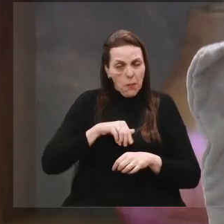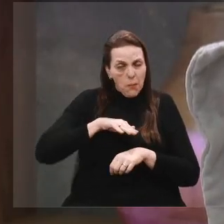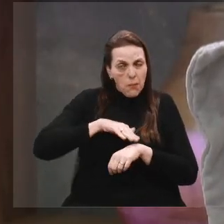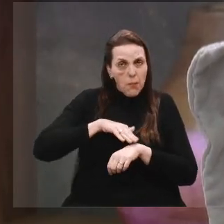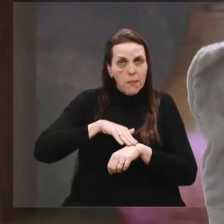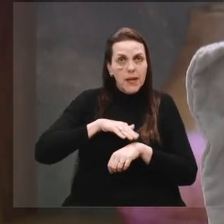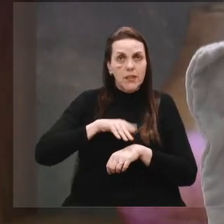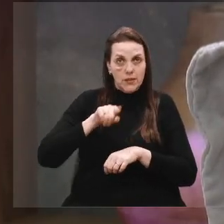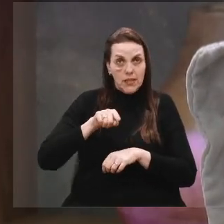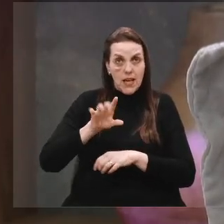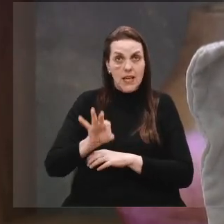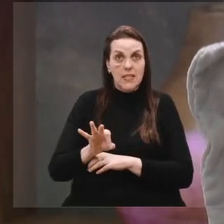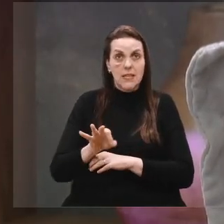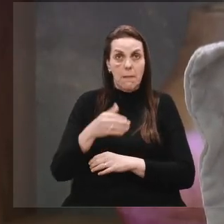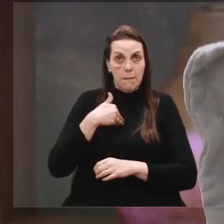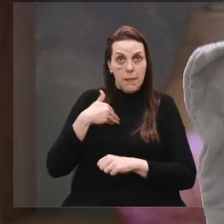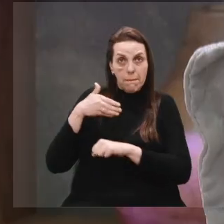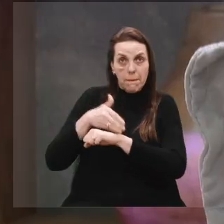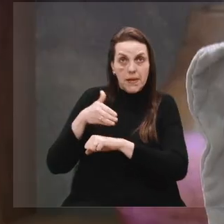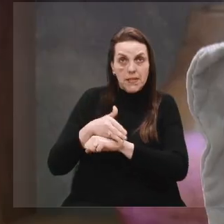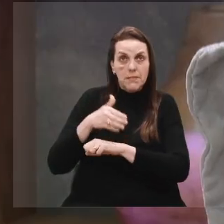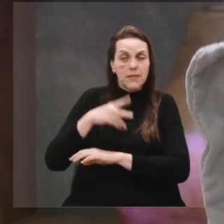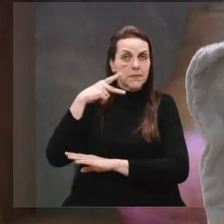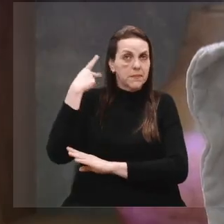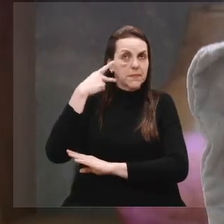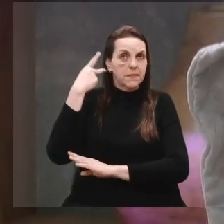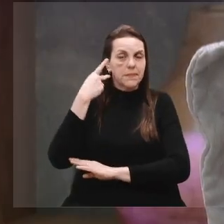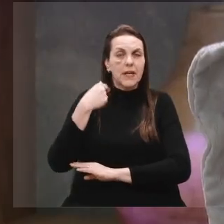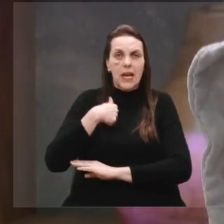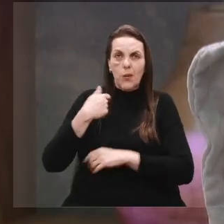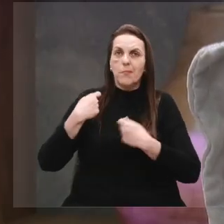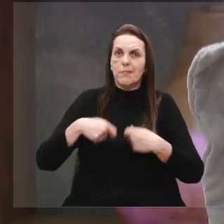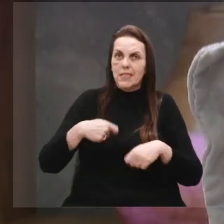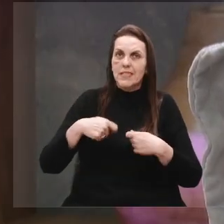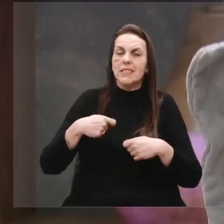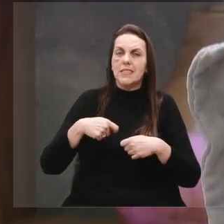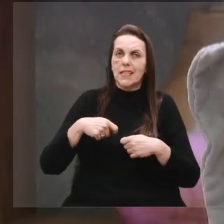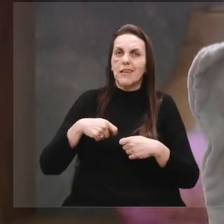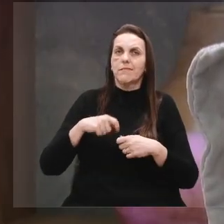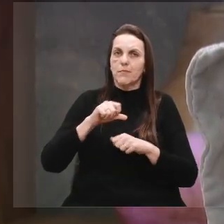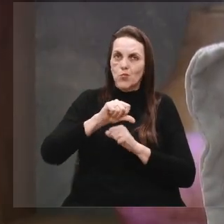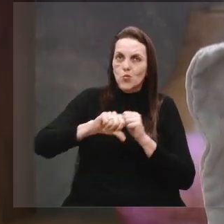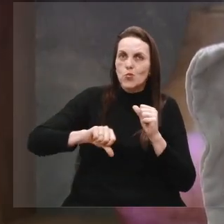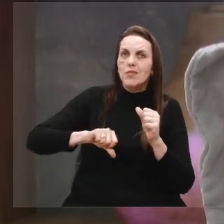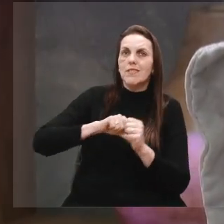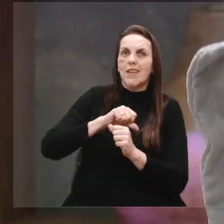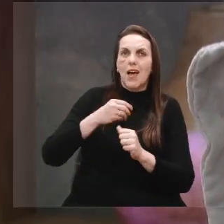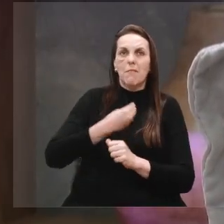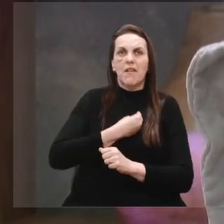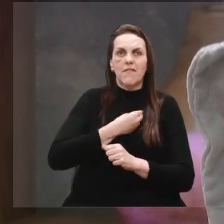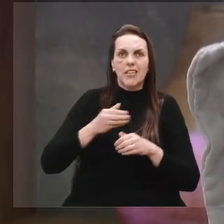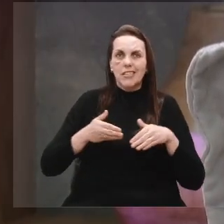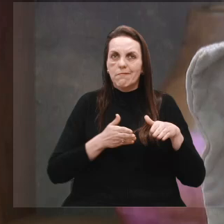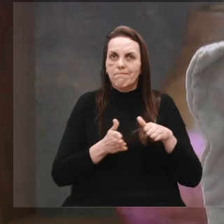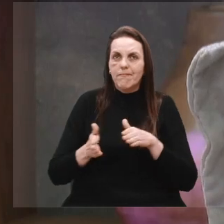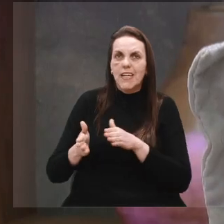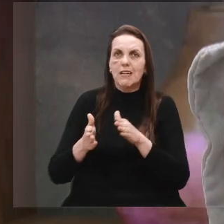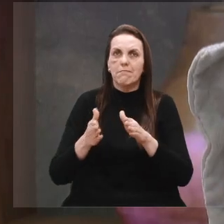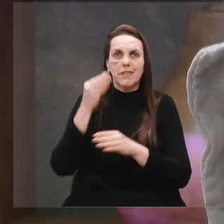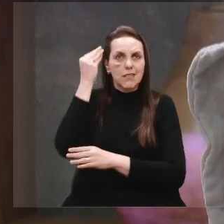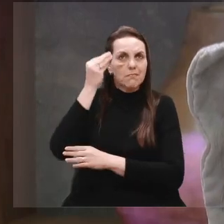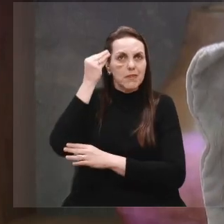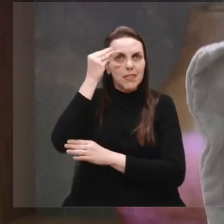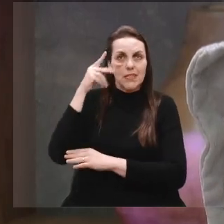um momento da minha participação política, que eu precisei ressignificar os meus rumos, as minhas